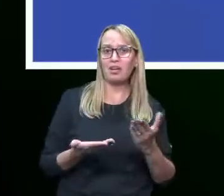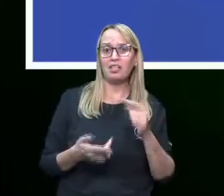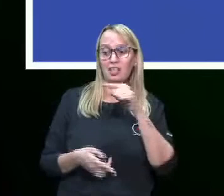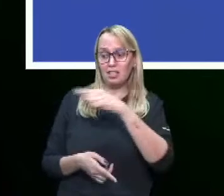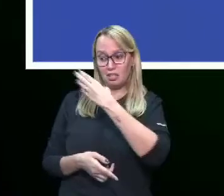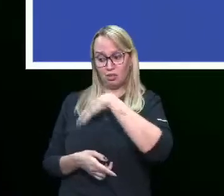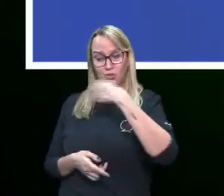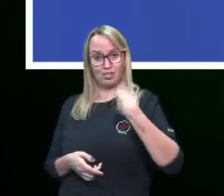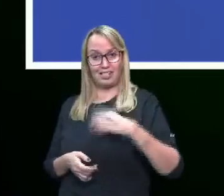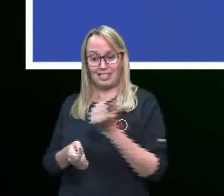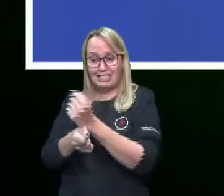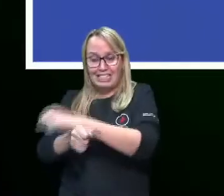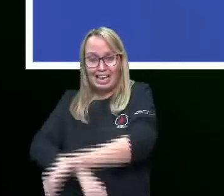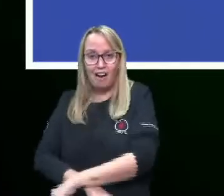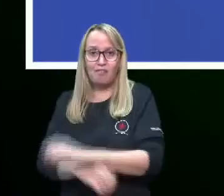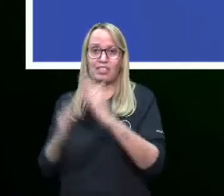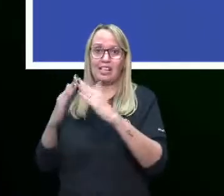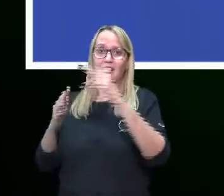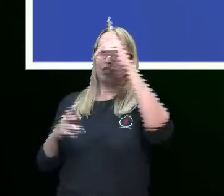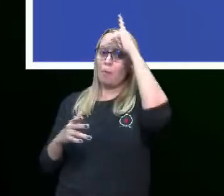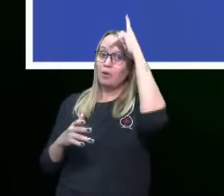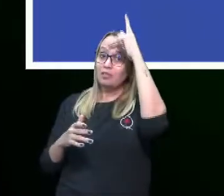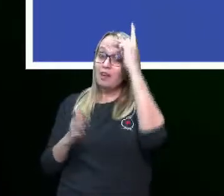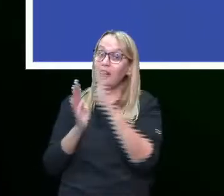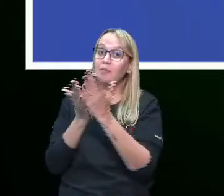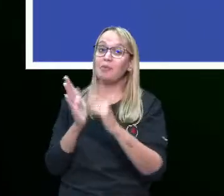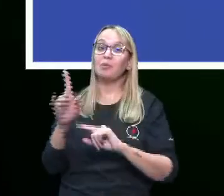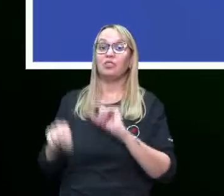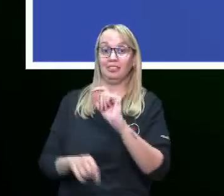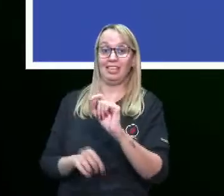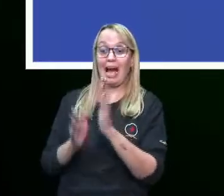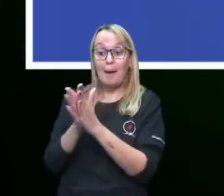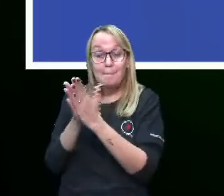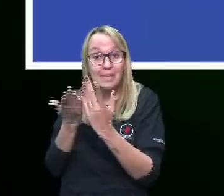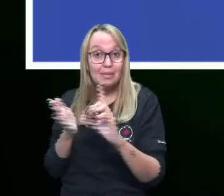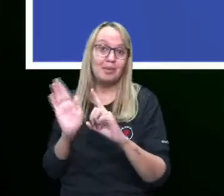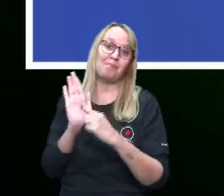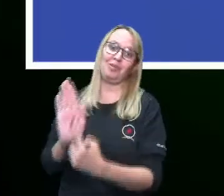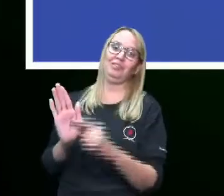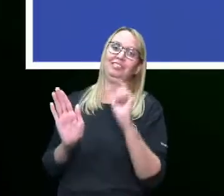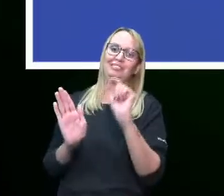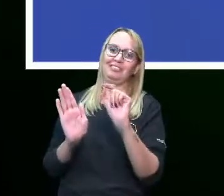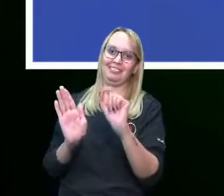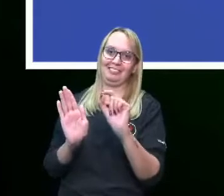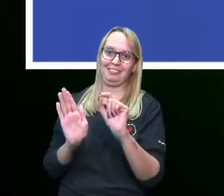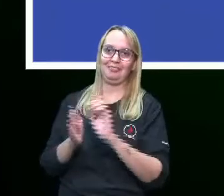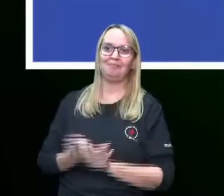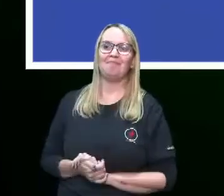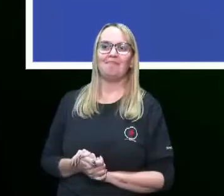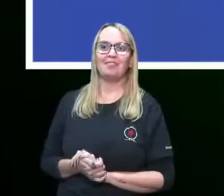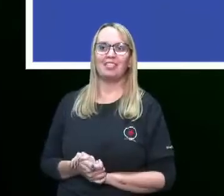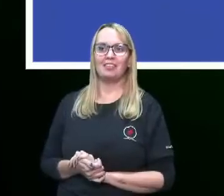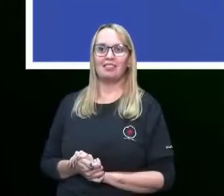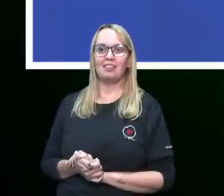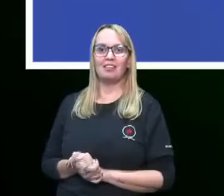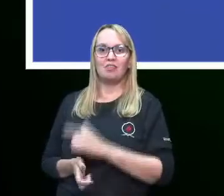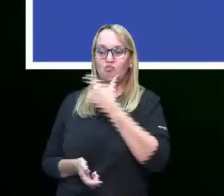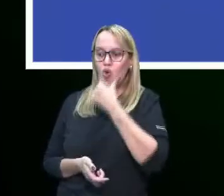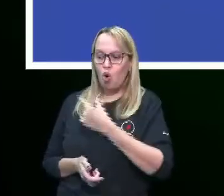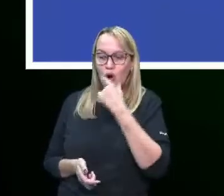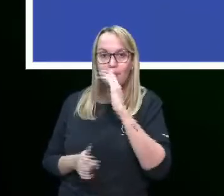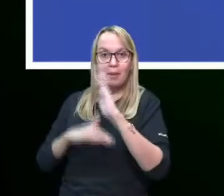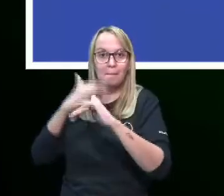escravo na casa de Potifar, e diz a Bíblia, não sou eu, a Bíblia diz, varão